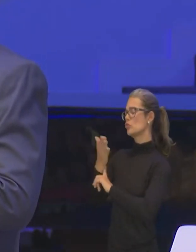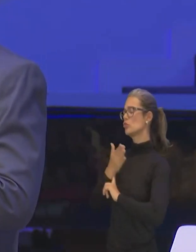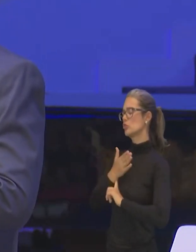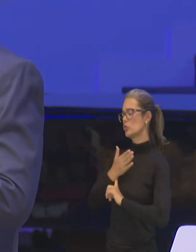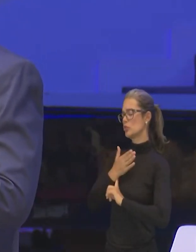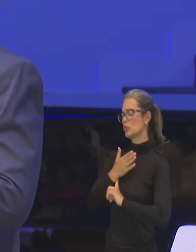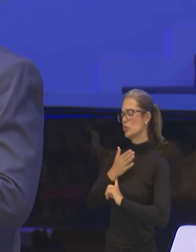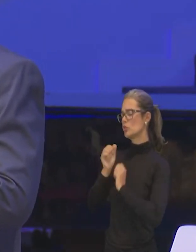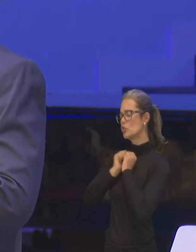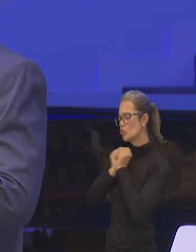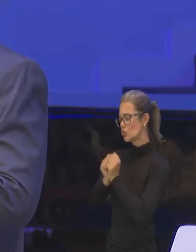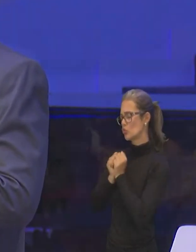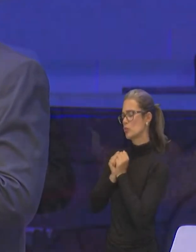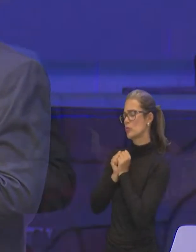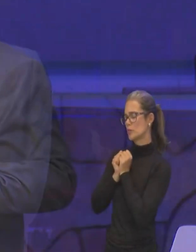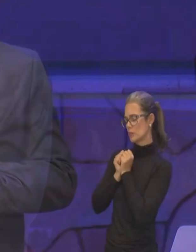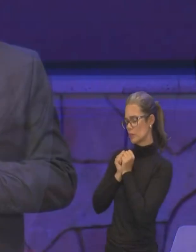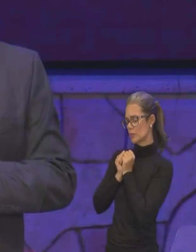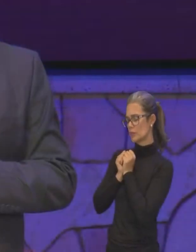junto conosco.